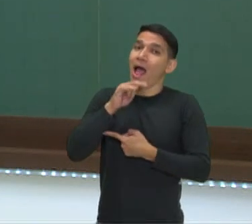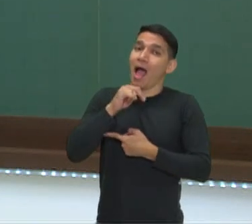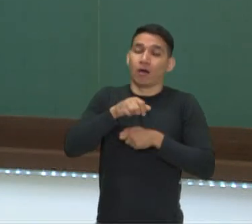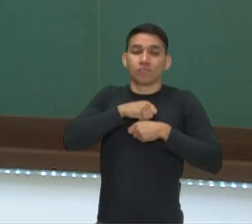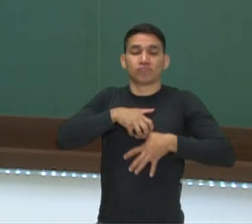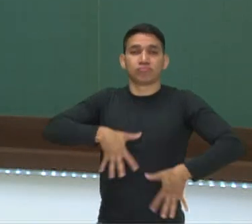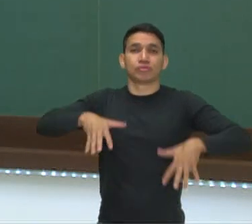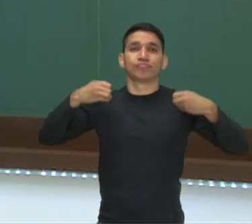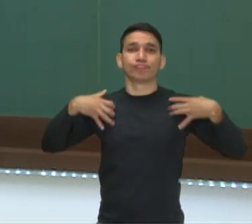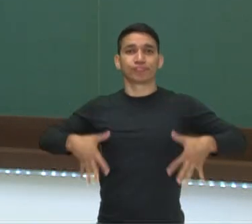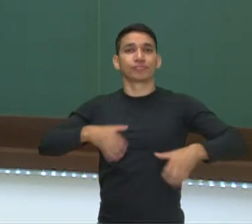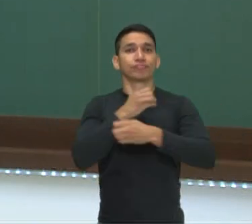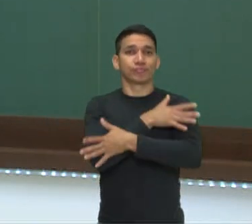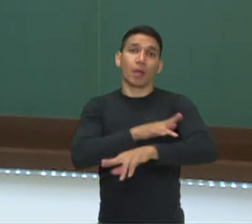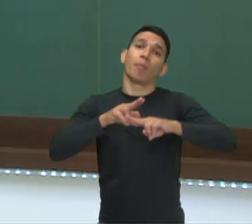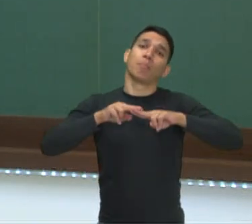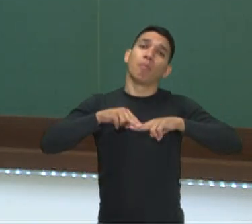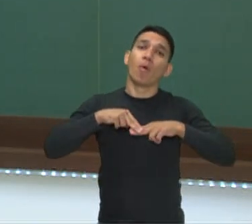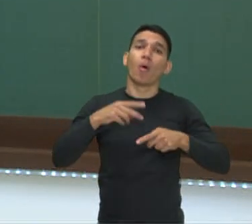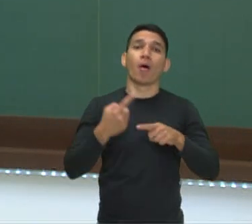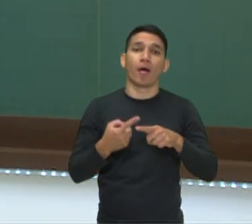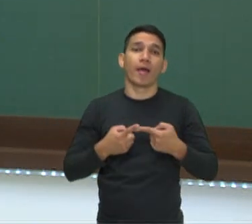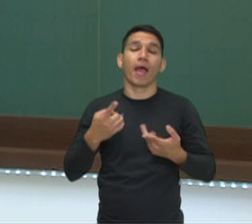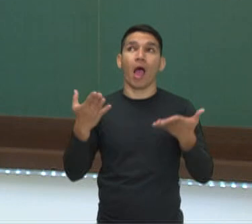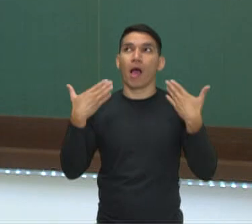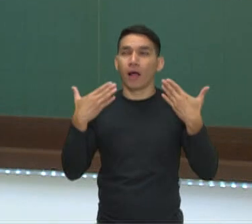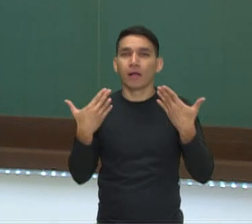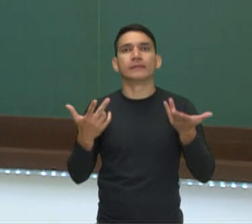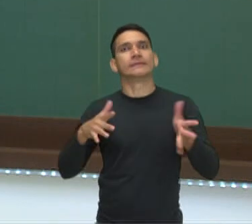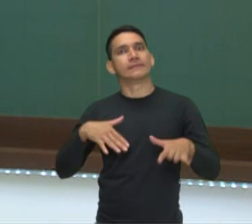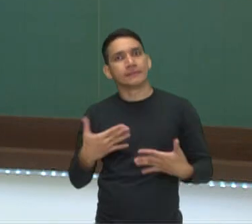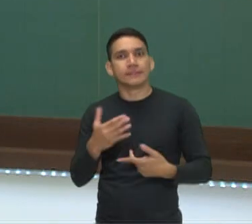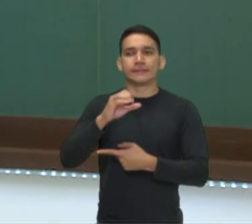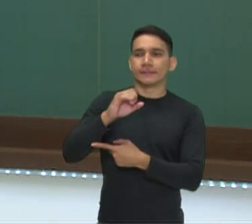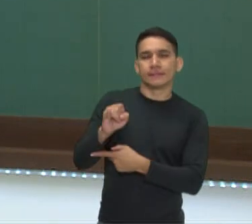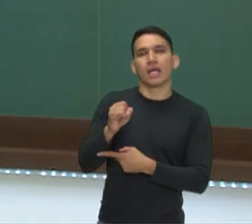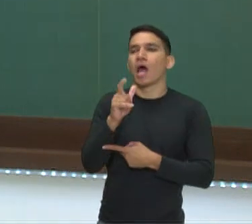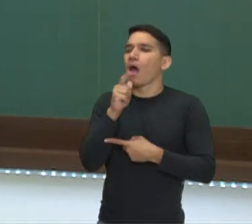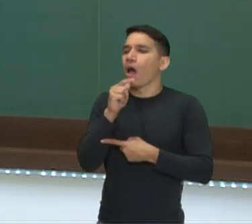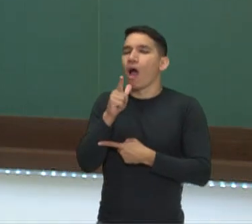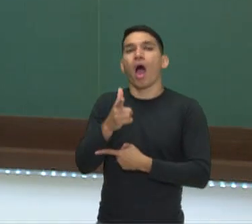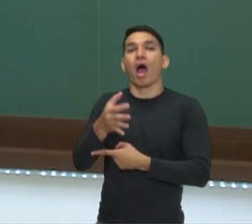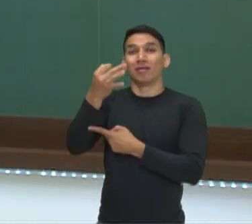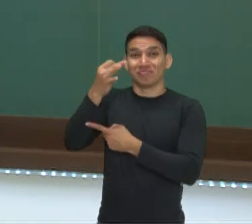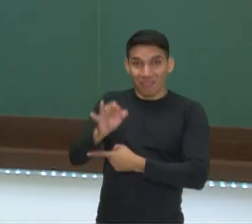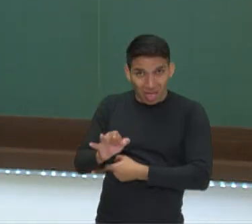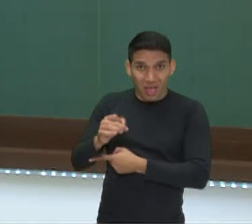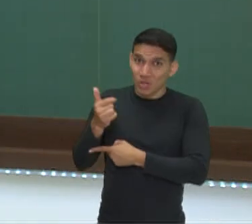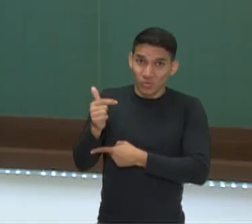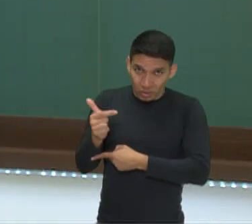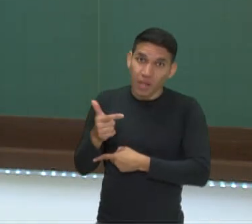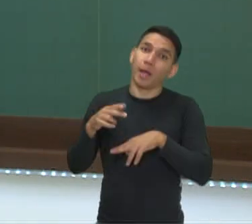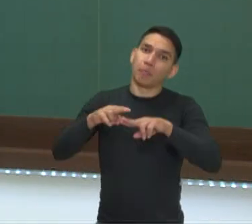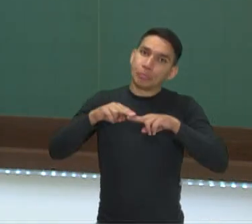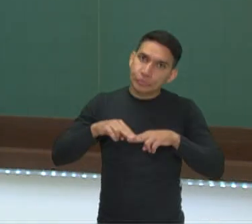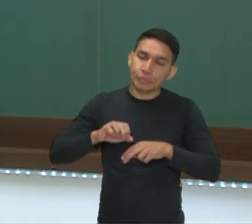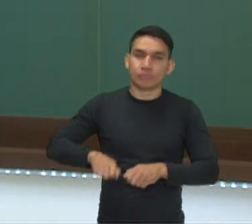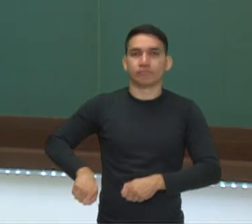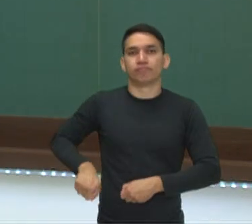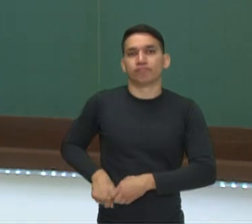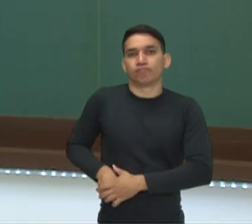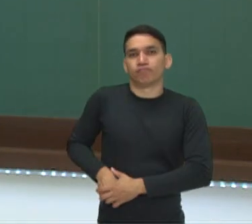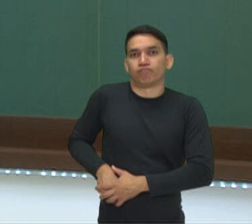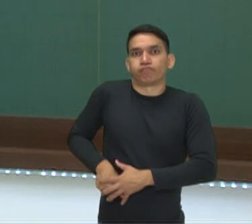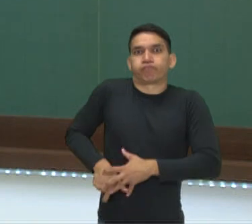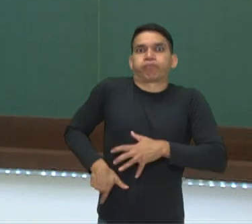do calor, né? E aí, sem a hidratação adequada, acaba facilitando a formação dessas pedras